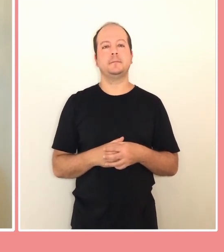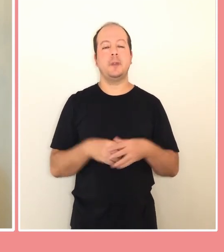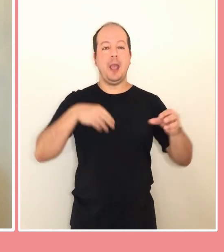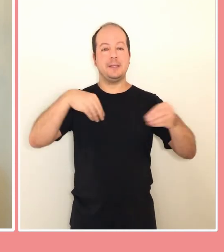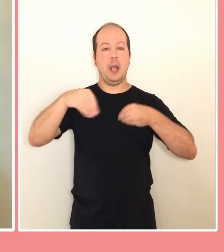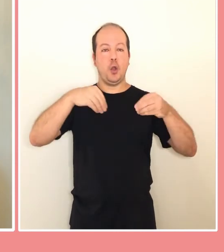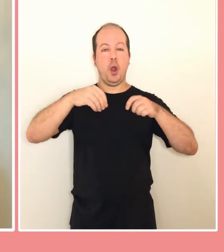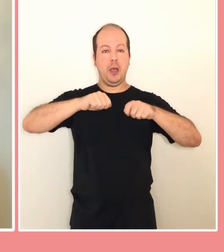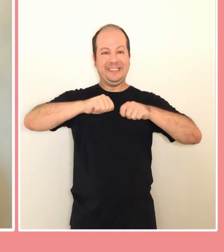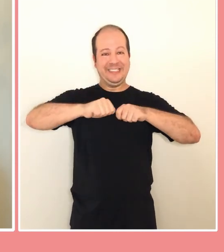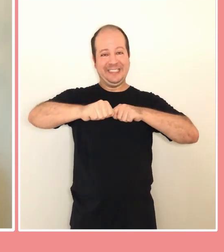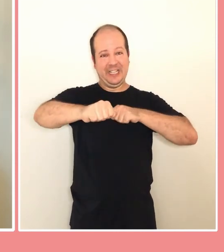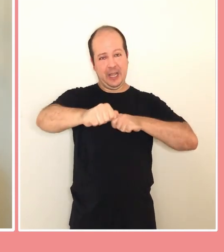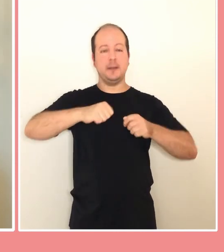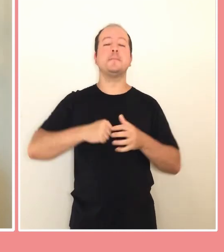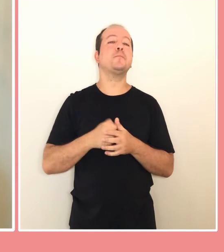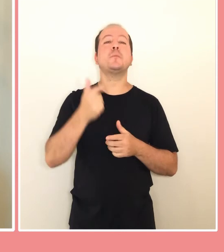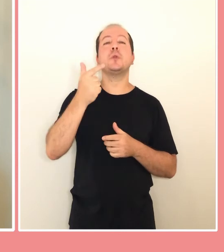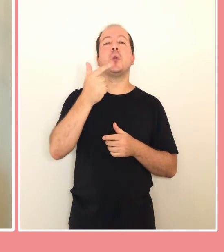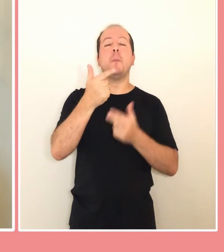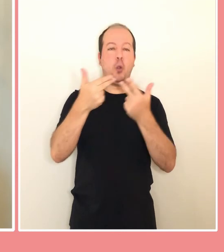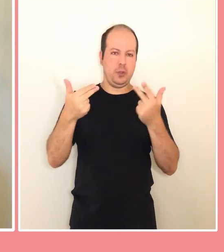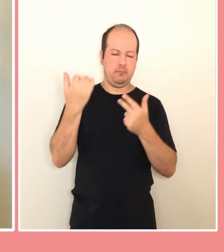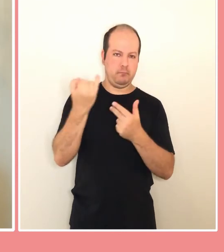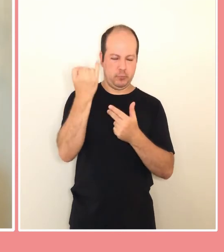esticada. Uma coisa importante.